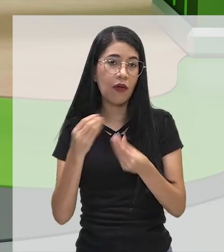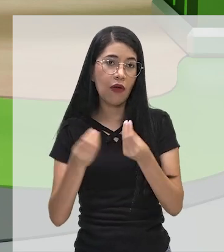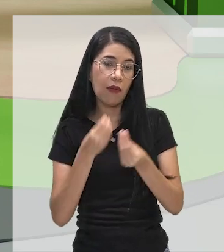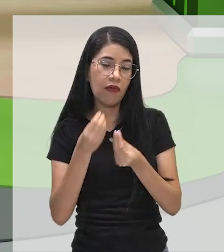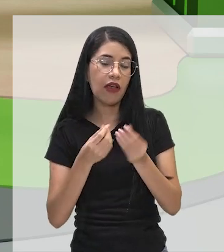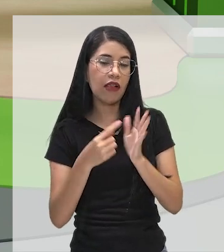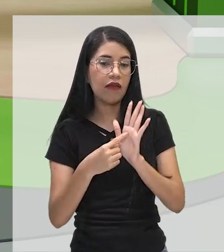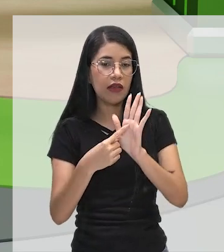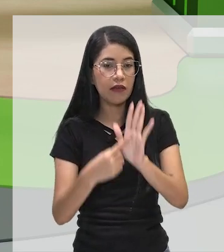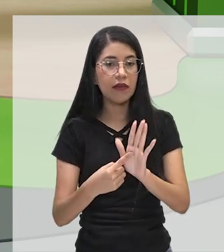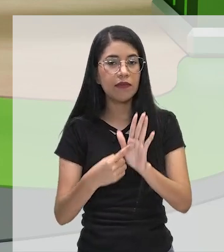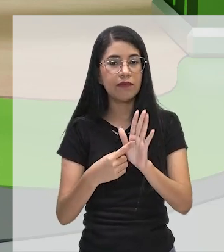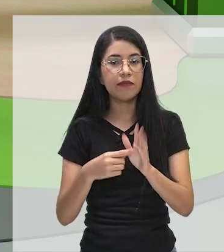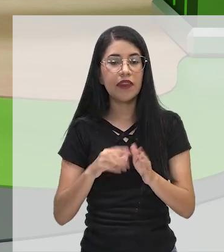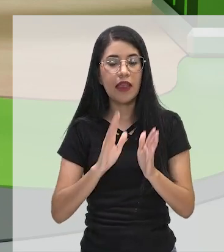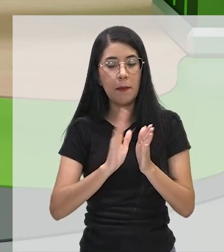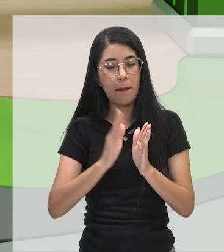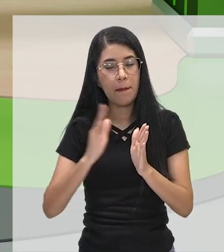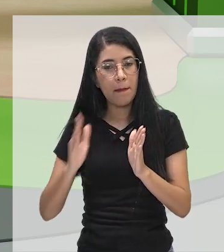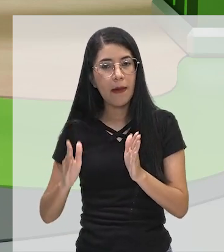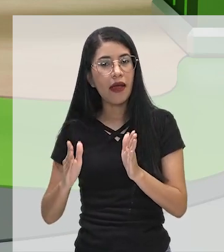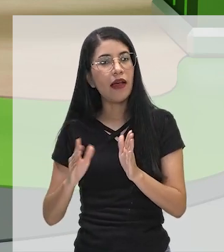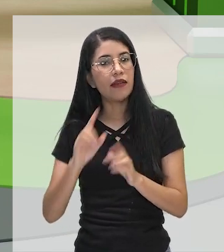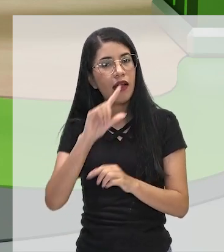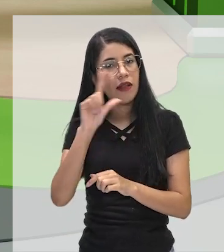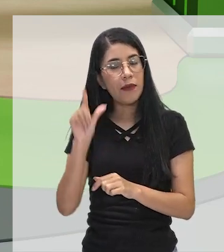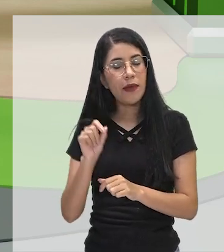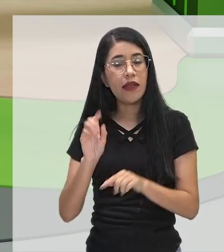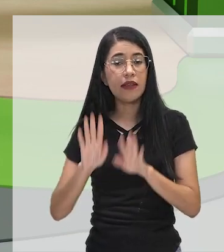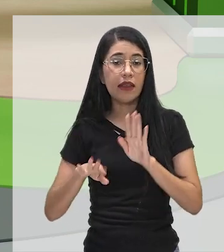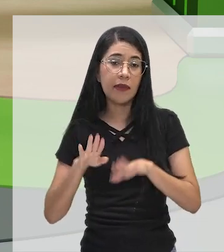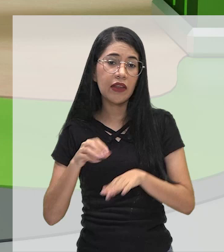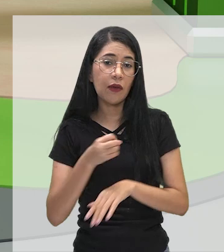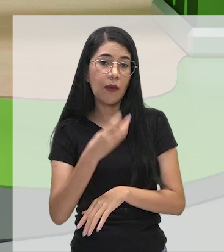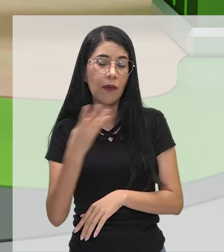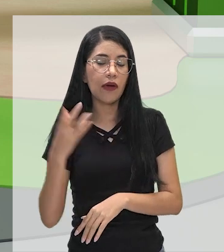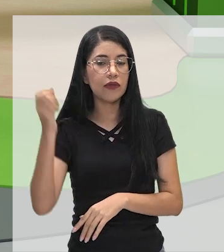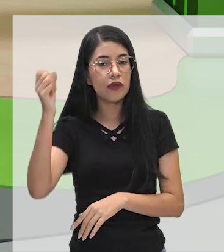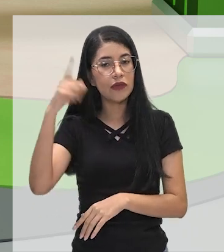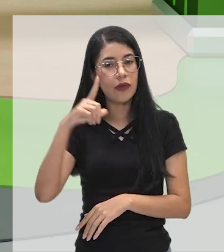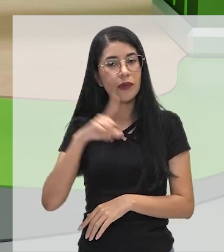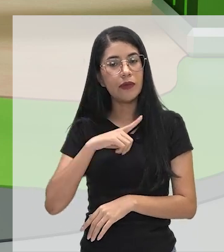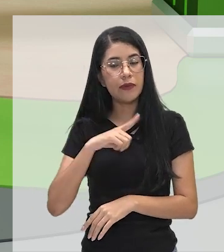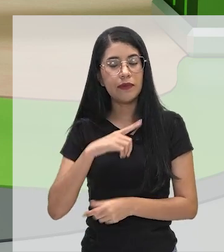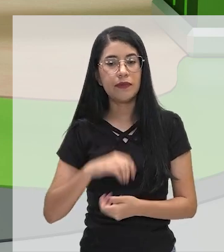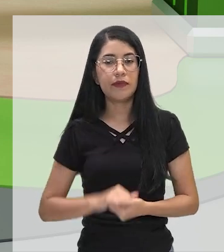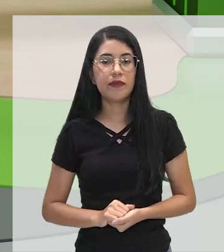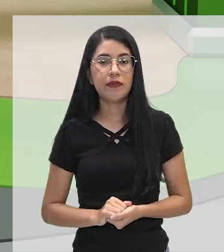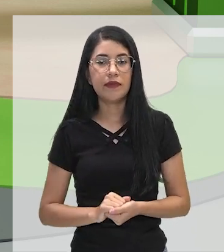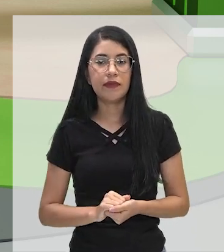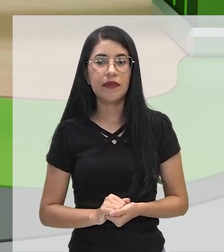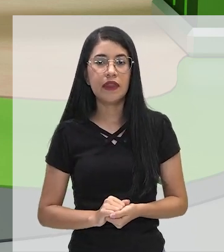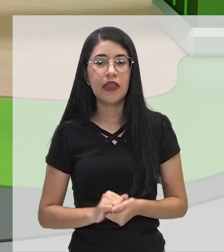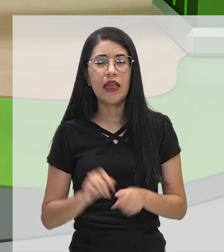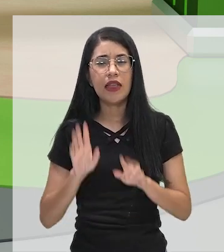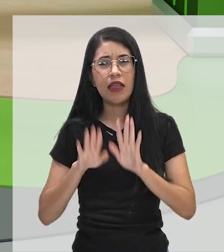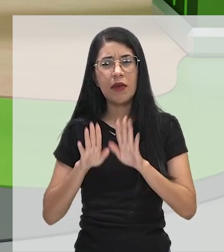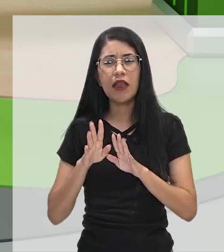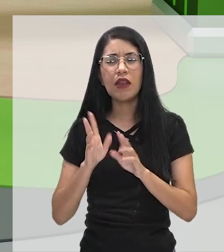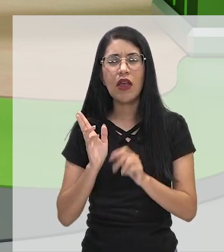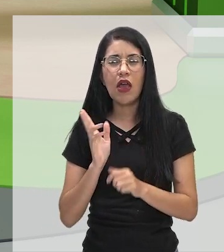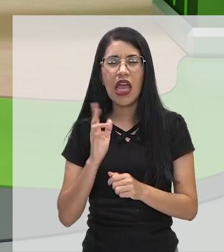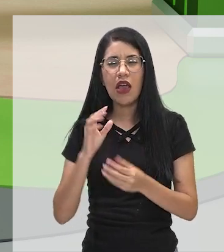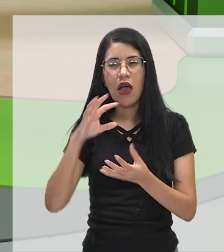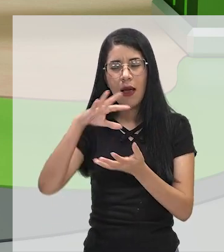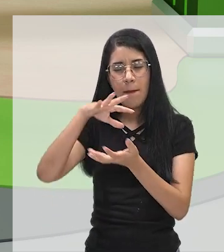fases da Lua. Então, de acordo com a quantidade de luz solar que ela vai receber na sua superfície ali, do ângulo que ela tiver, a gente vai conseguir